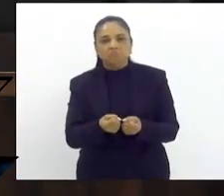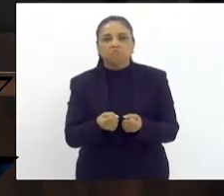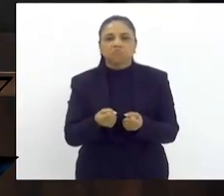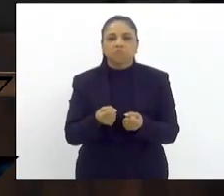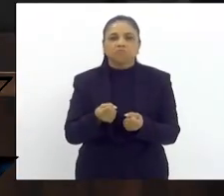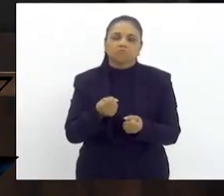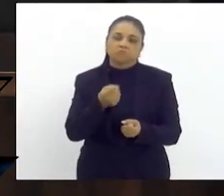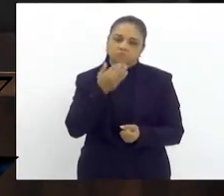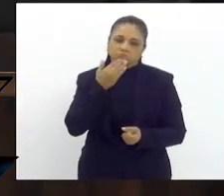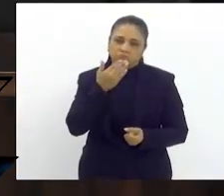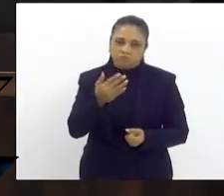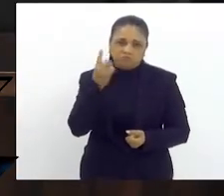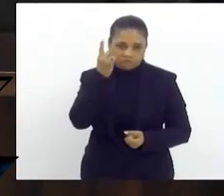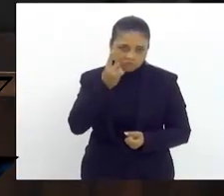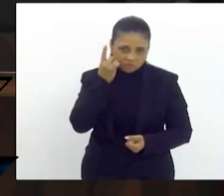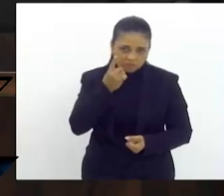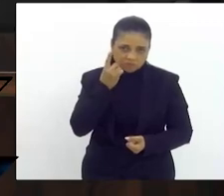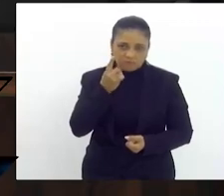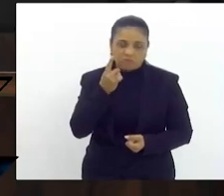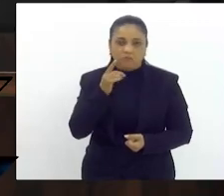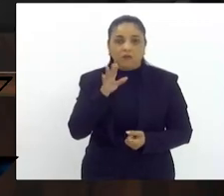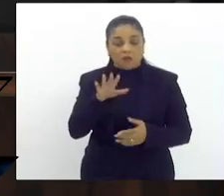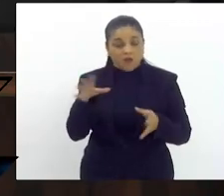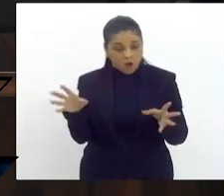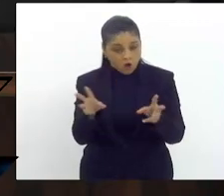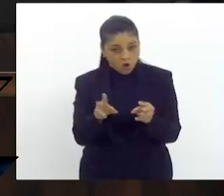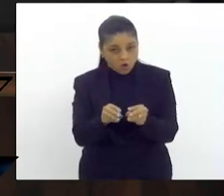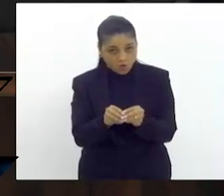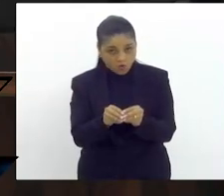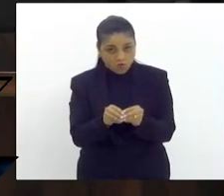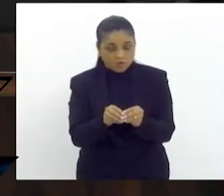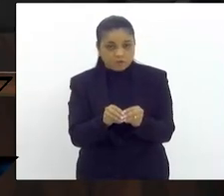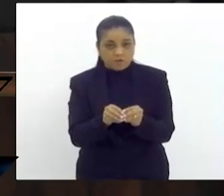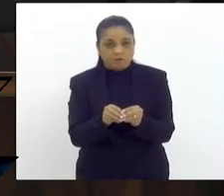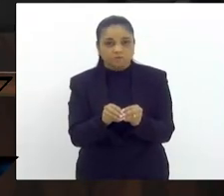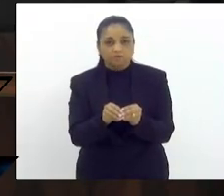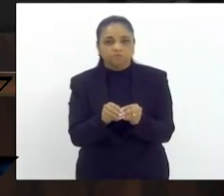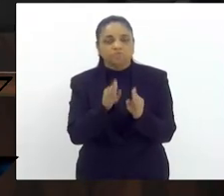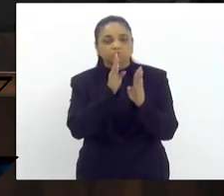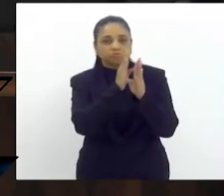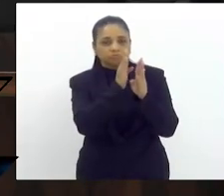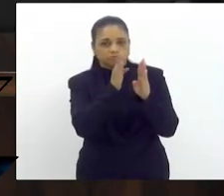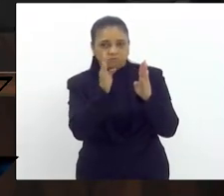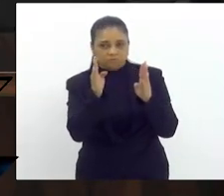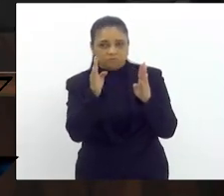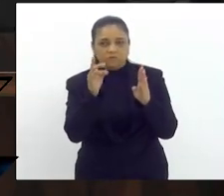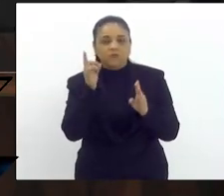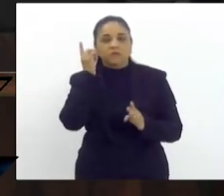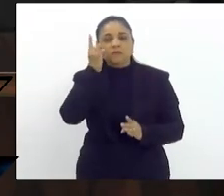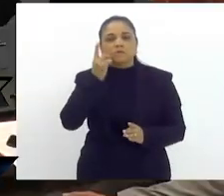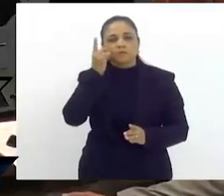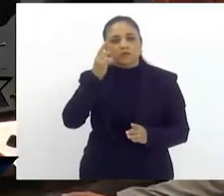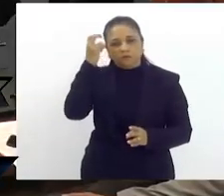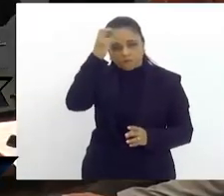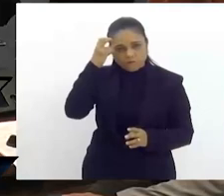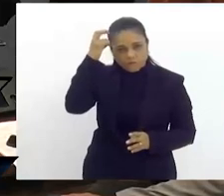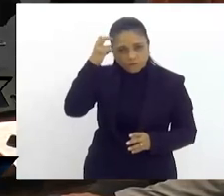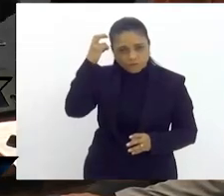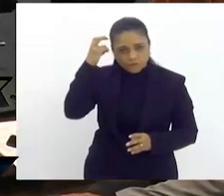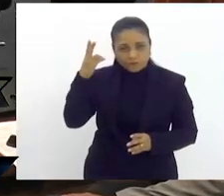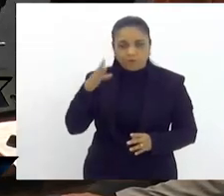antes antes de mais nada só concluir a questão de ordem dos colega por favor Deputado Verônica